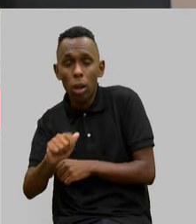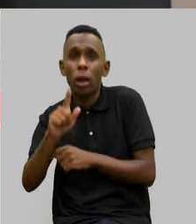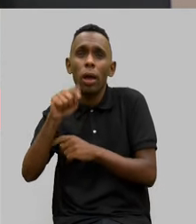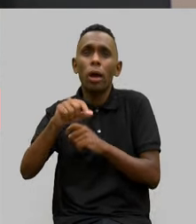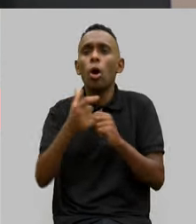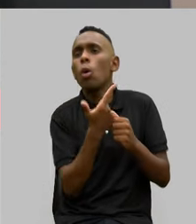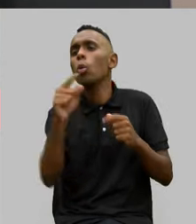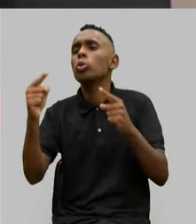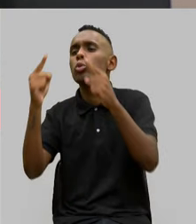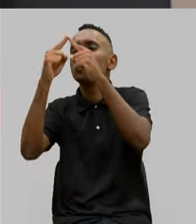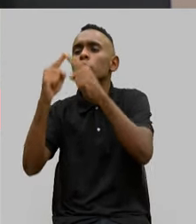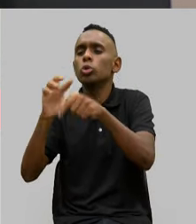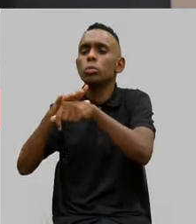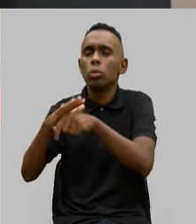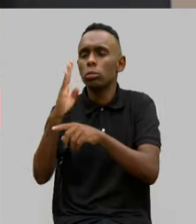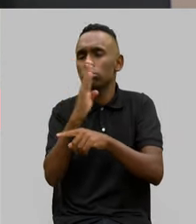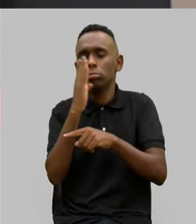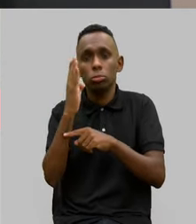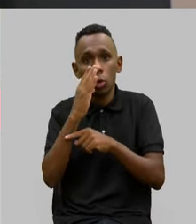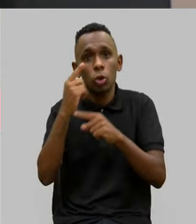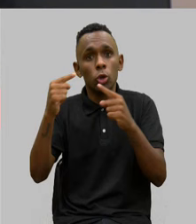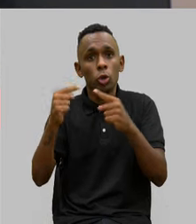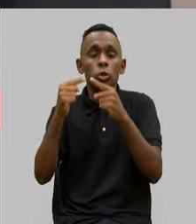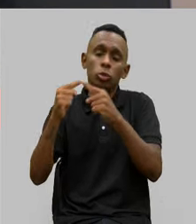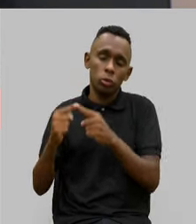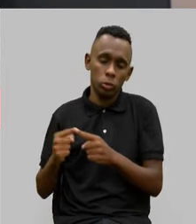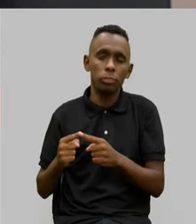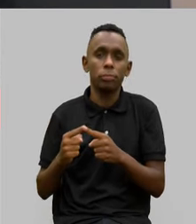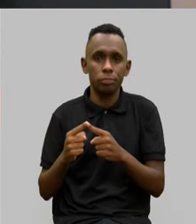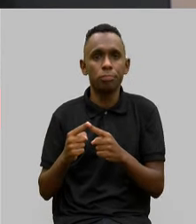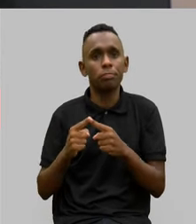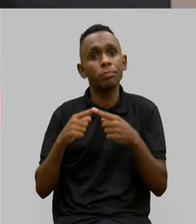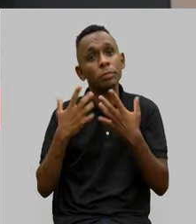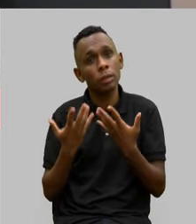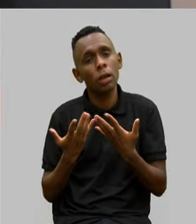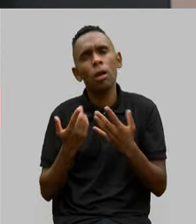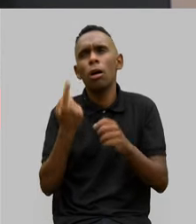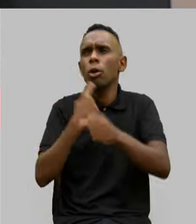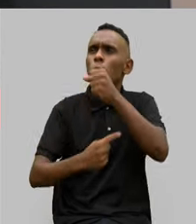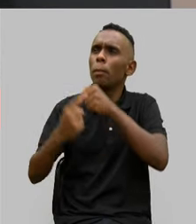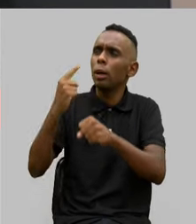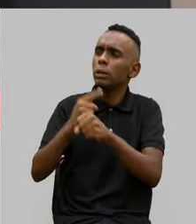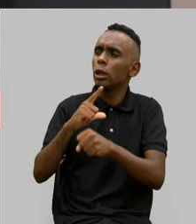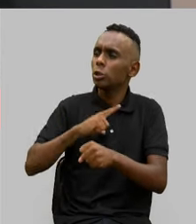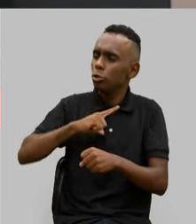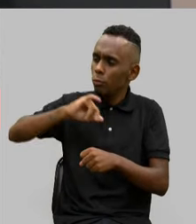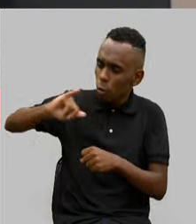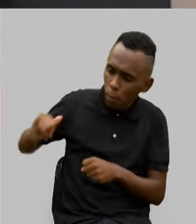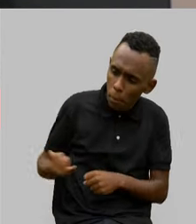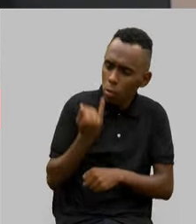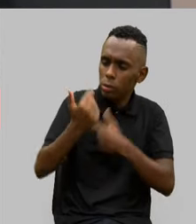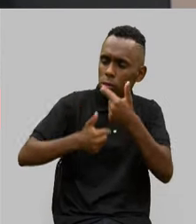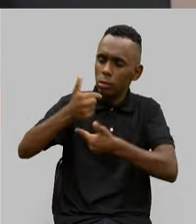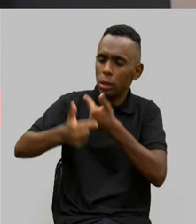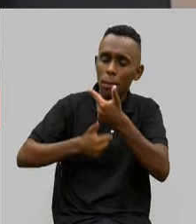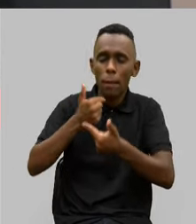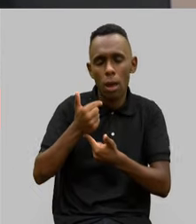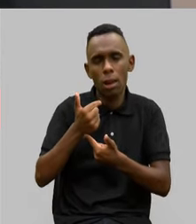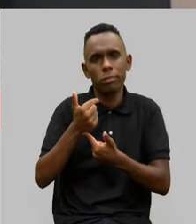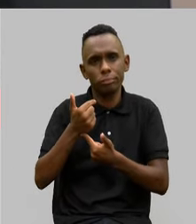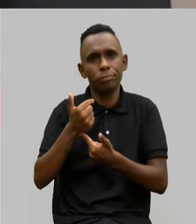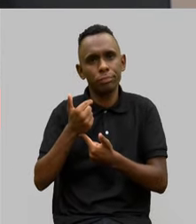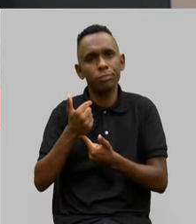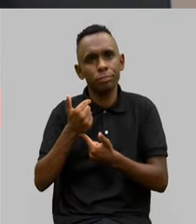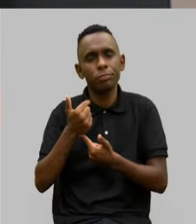epilepsia que sejam mais eficazes para outros tipos de epilepsia né ano passado eu tive a oportunidade de trabalhar num